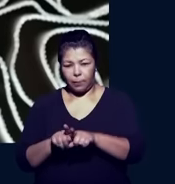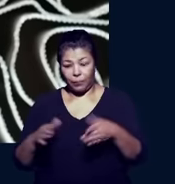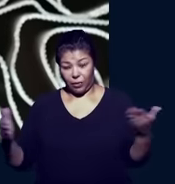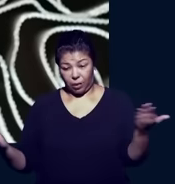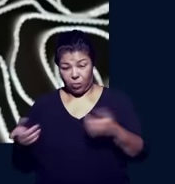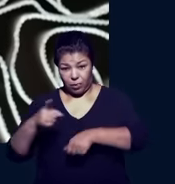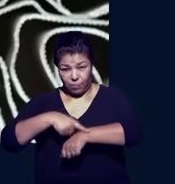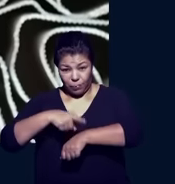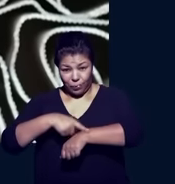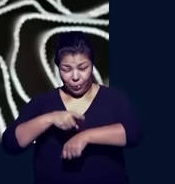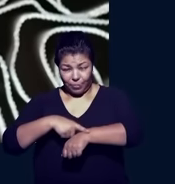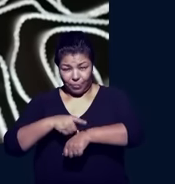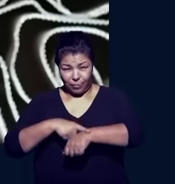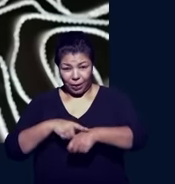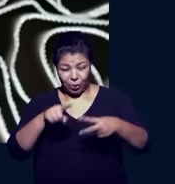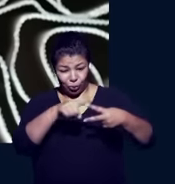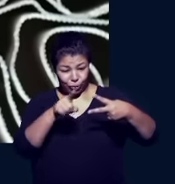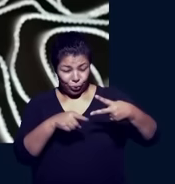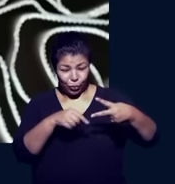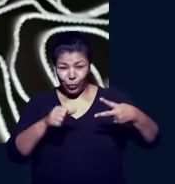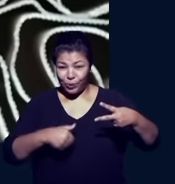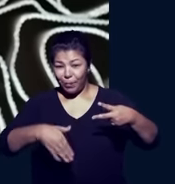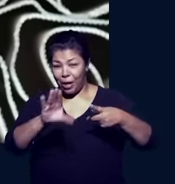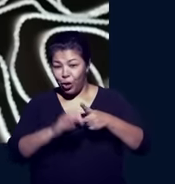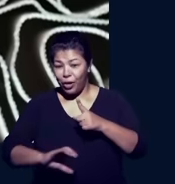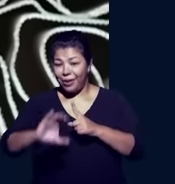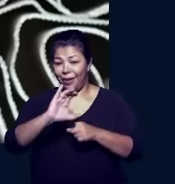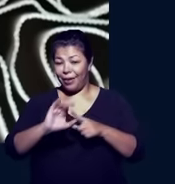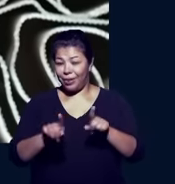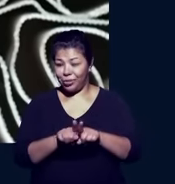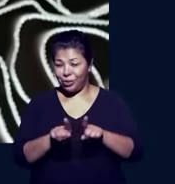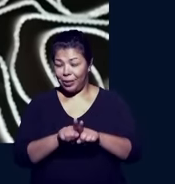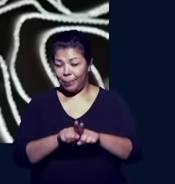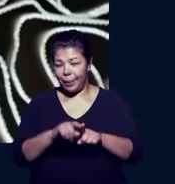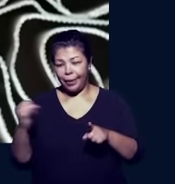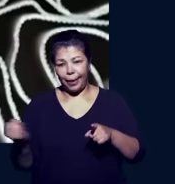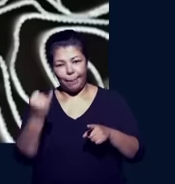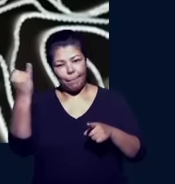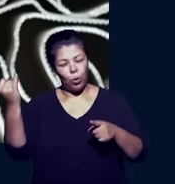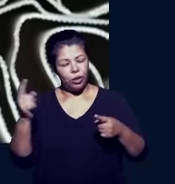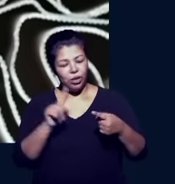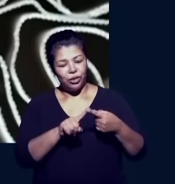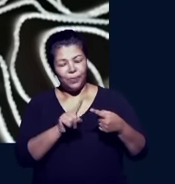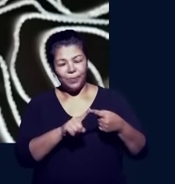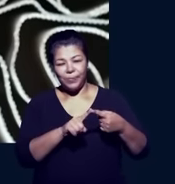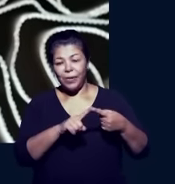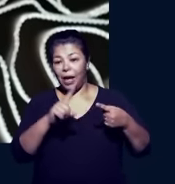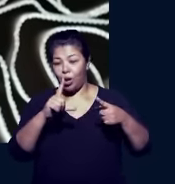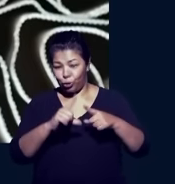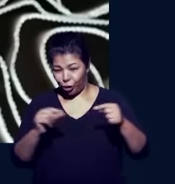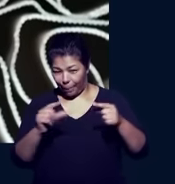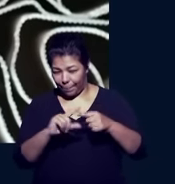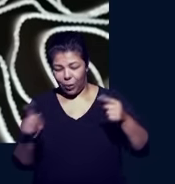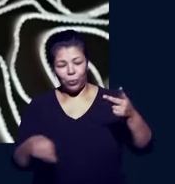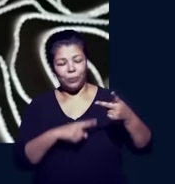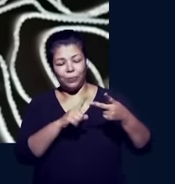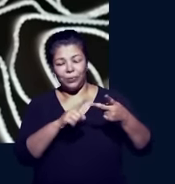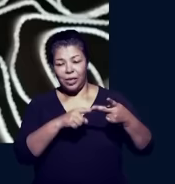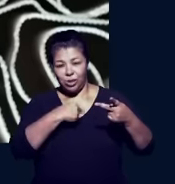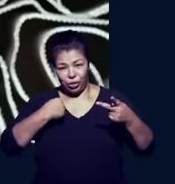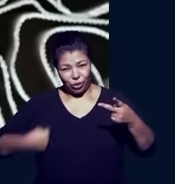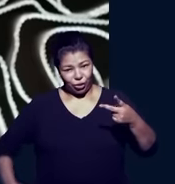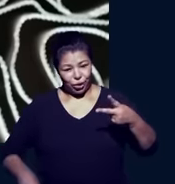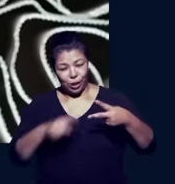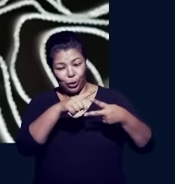dois maiores clientes dos últimos 20 anos não tão por lá né que é o Japão e a China e fora isso o Fed também tá